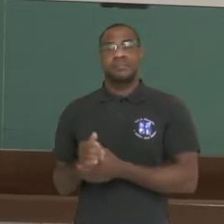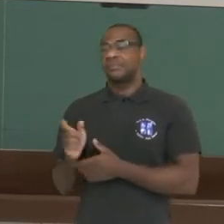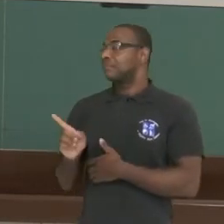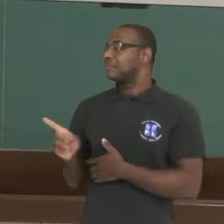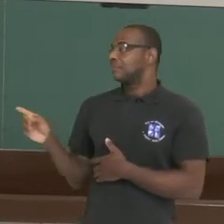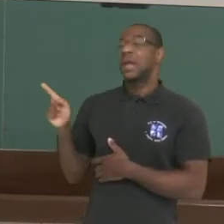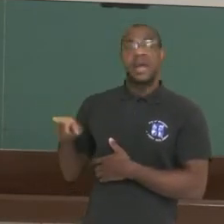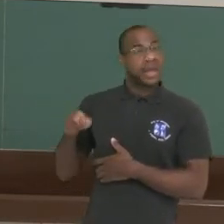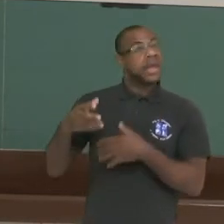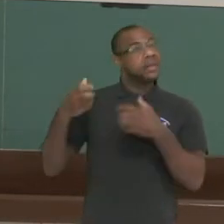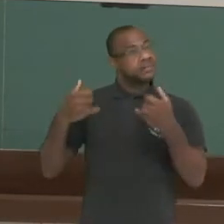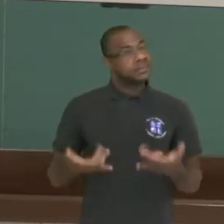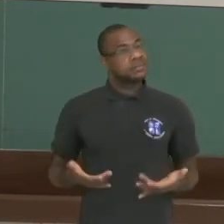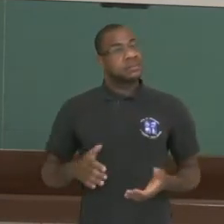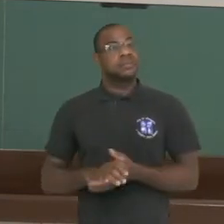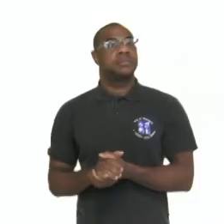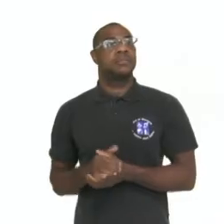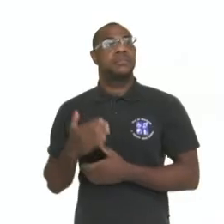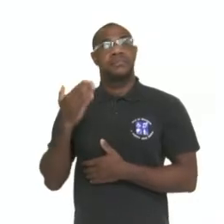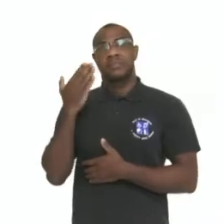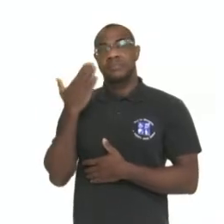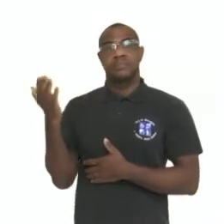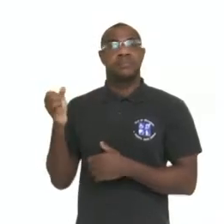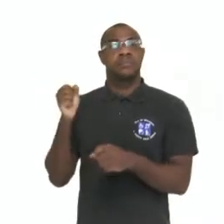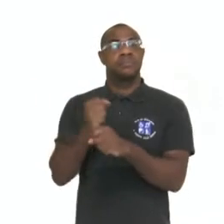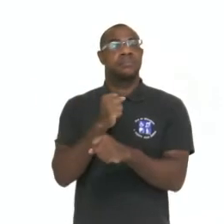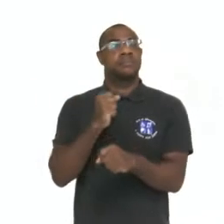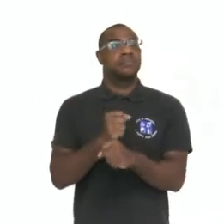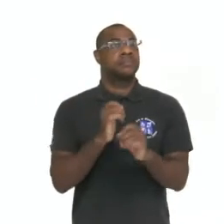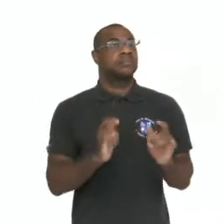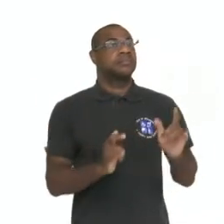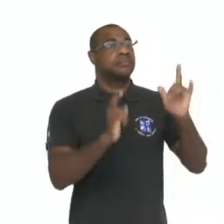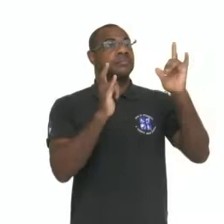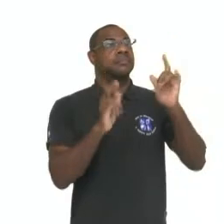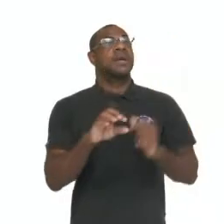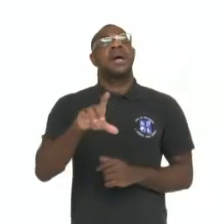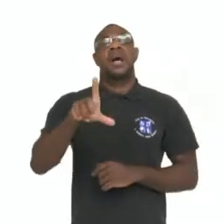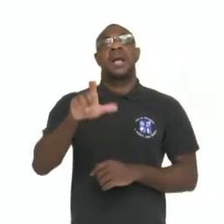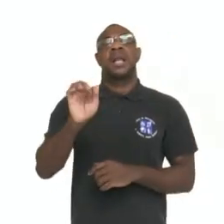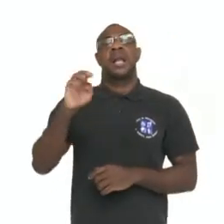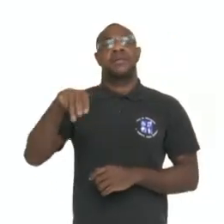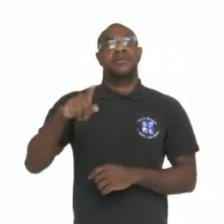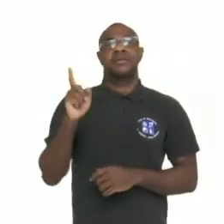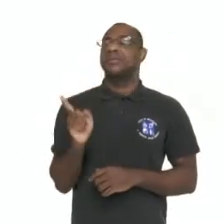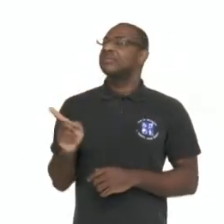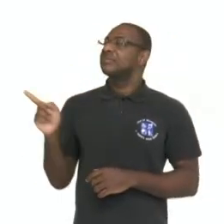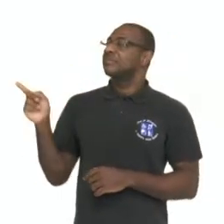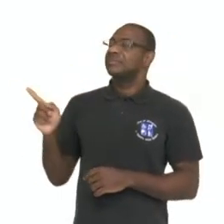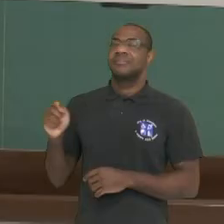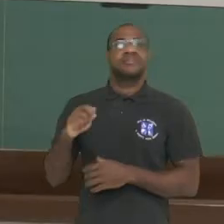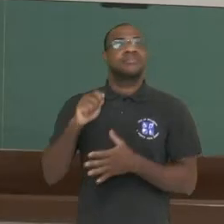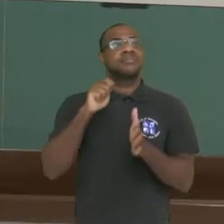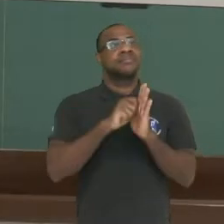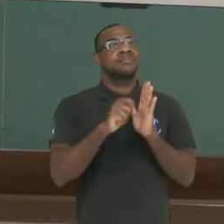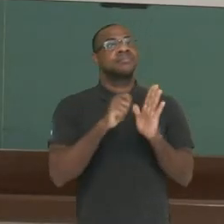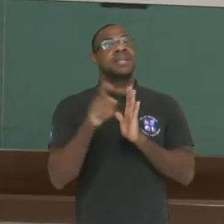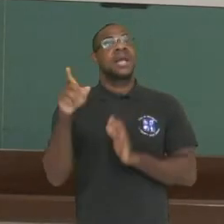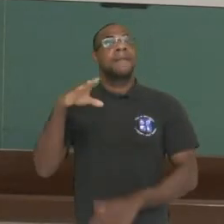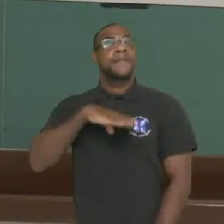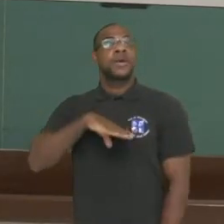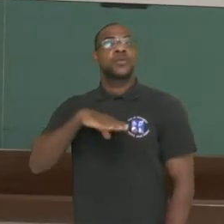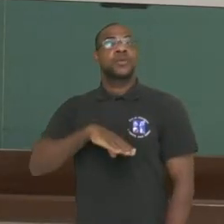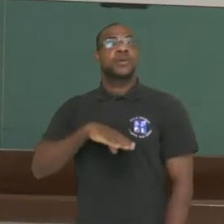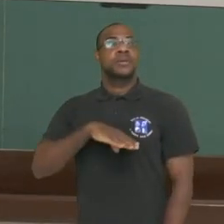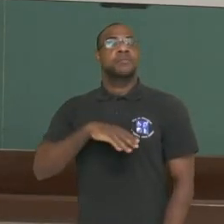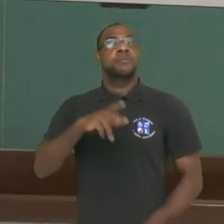essa é a explicação. Isso aqui é uma coluna escrita em latim na ponte de Trajano em Chaves, né, Trás-os-Montes, que fica em Portugal. Então, a